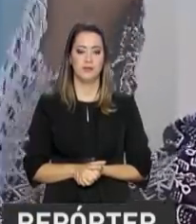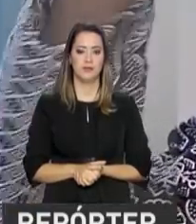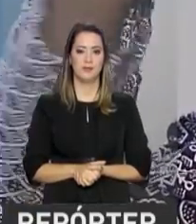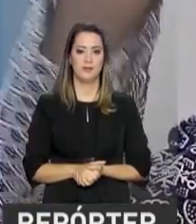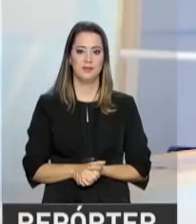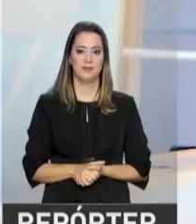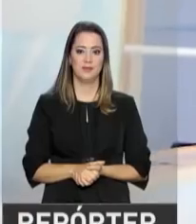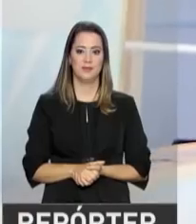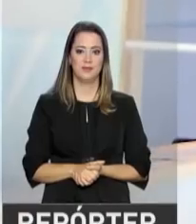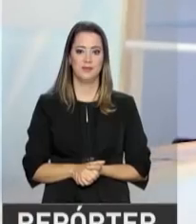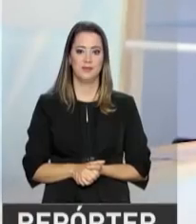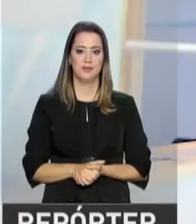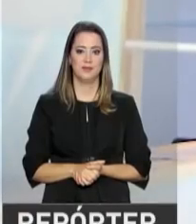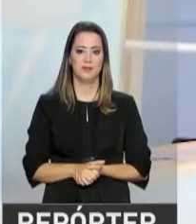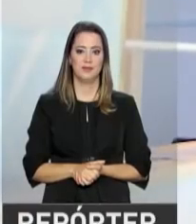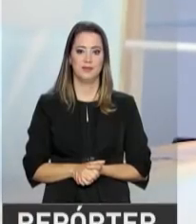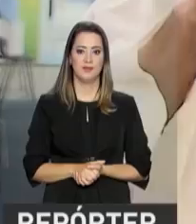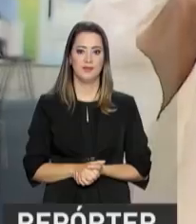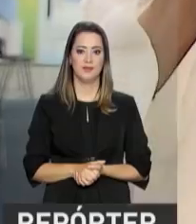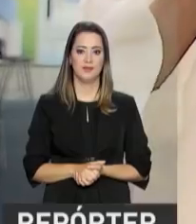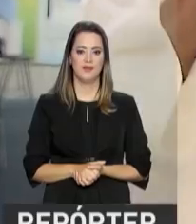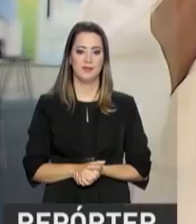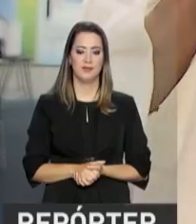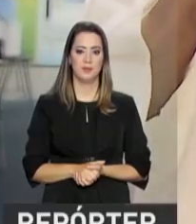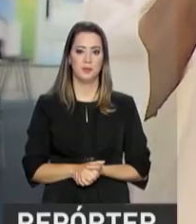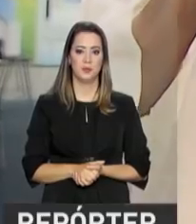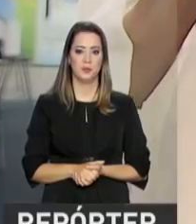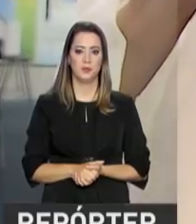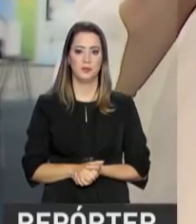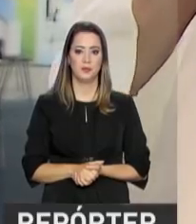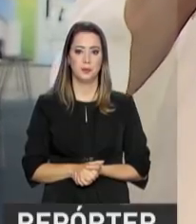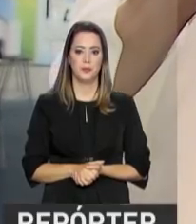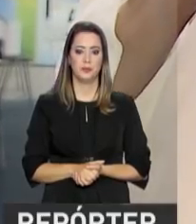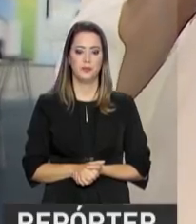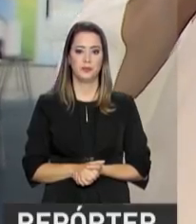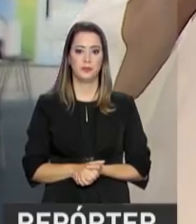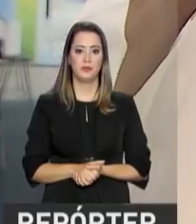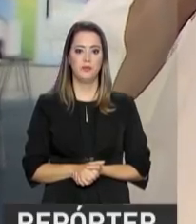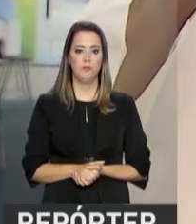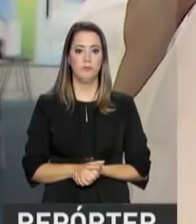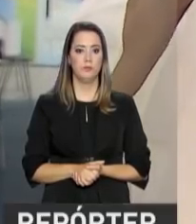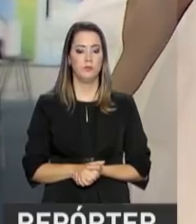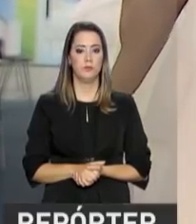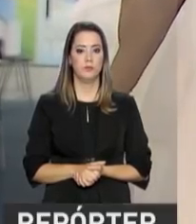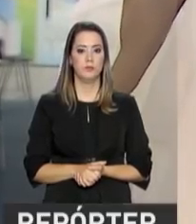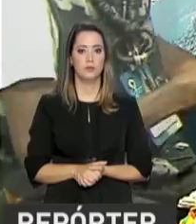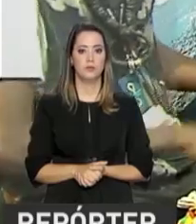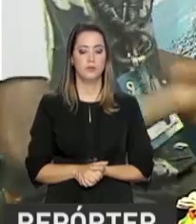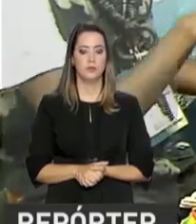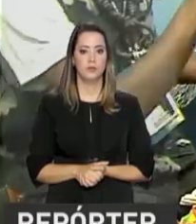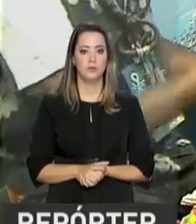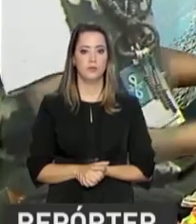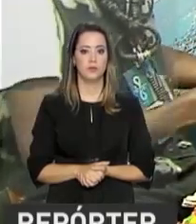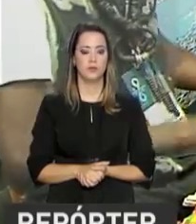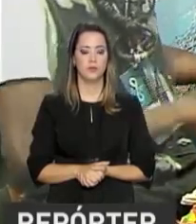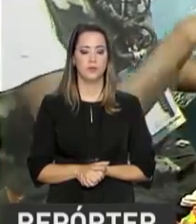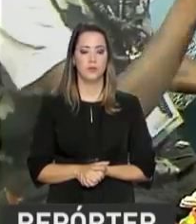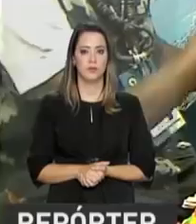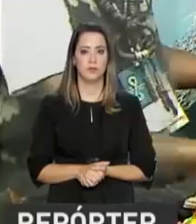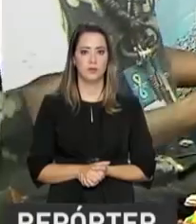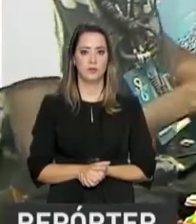brasileiro. Adiós, hasta la próxima. Au revoir. Rendez-vous Dakar 2021.